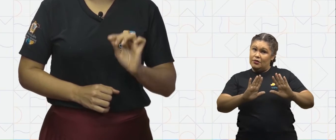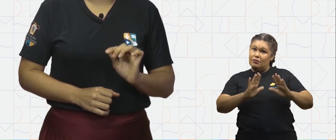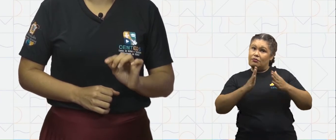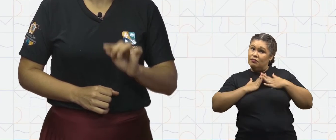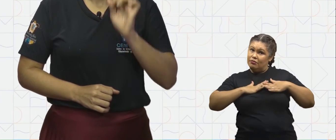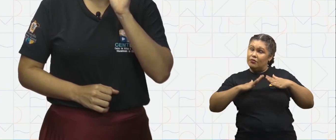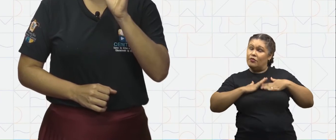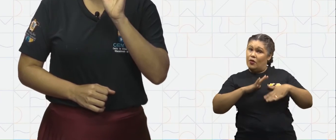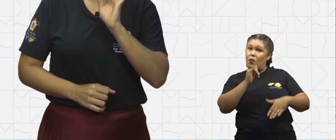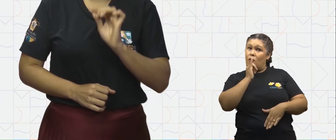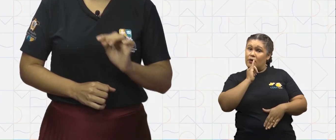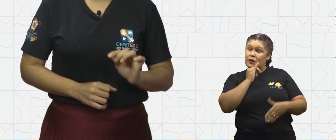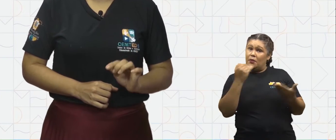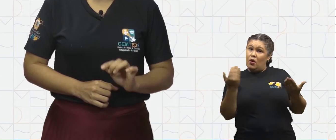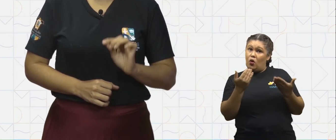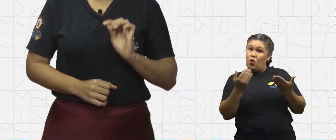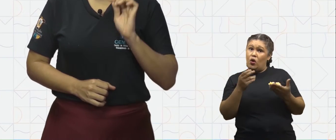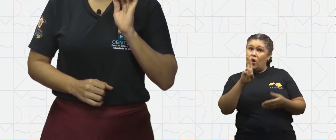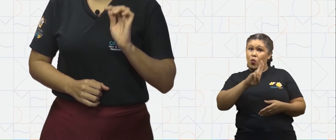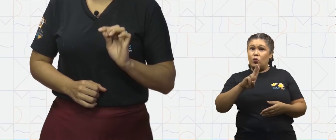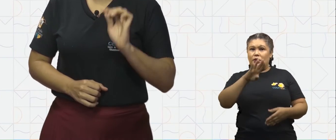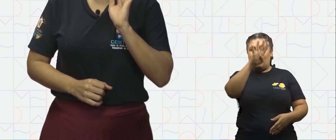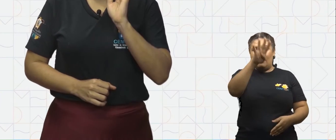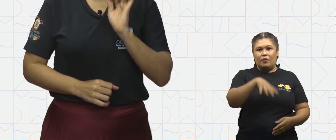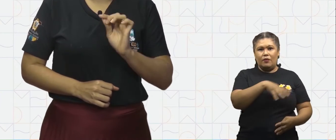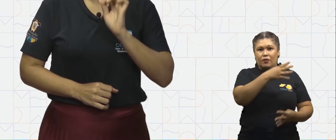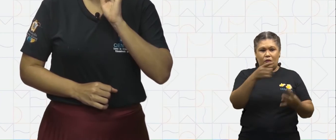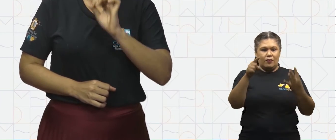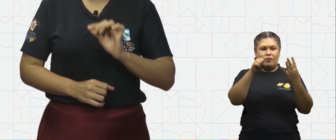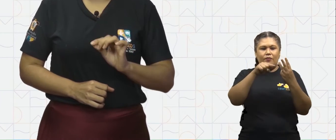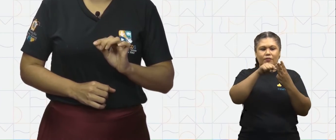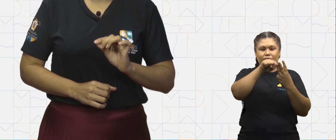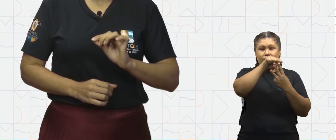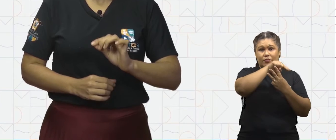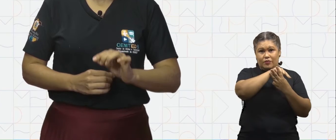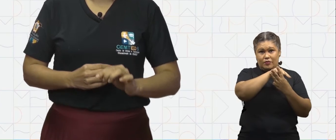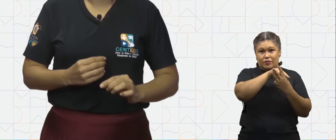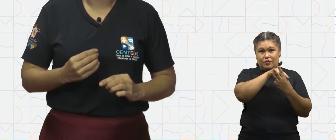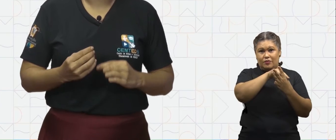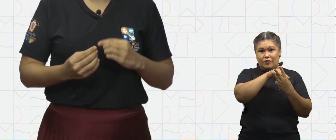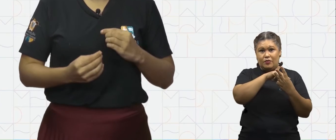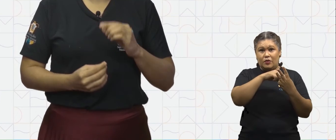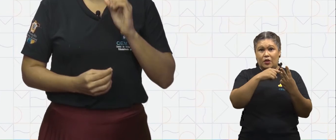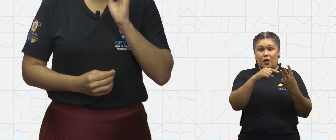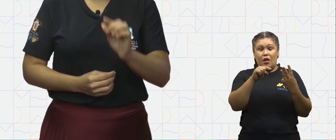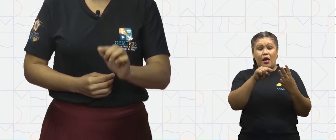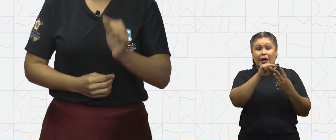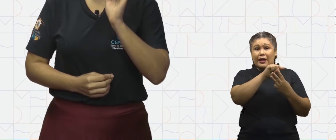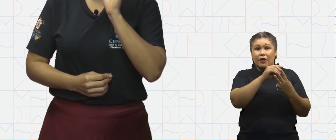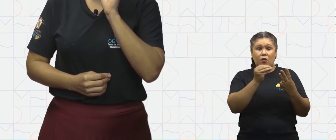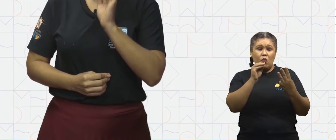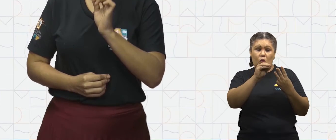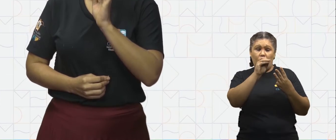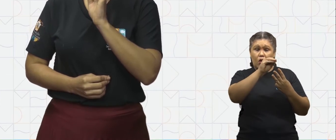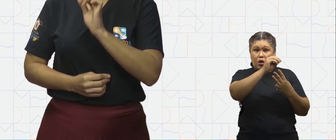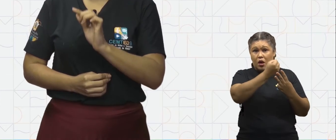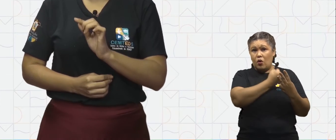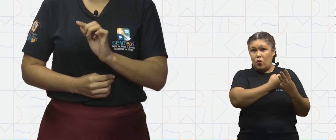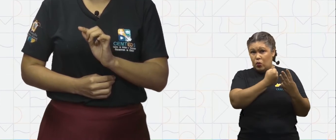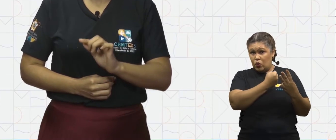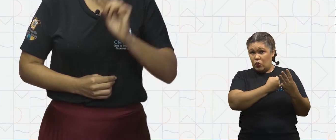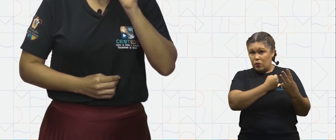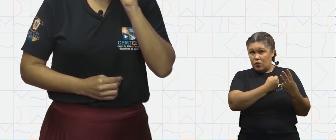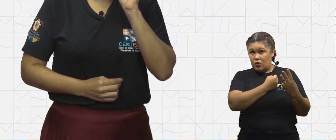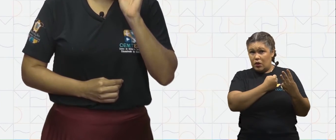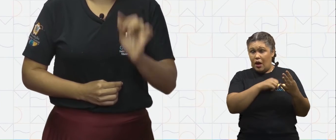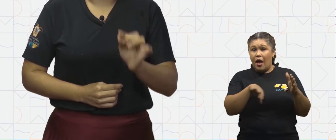nesse exemplo, vamos usar o quadro valor-lugar, formando números que